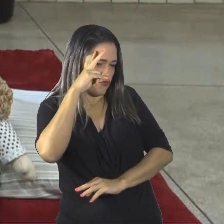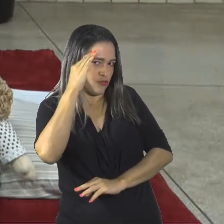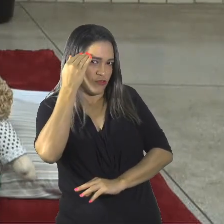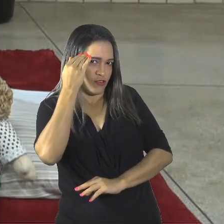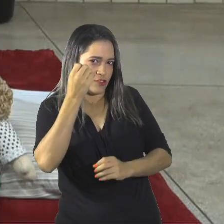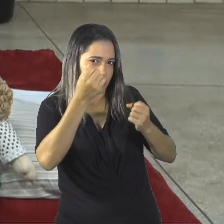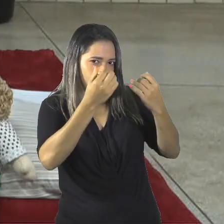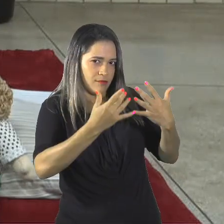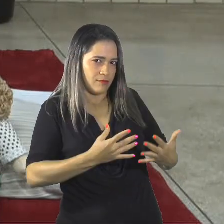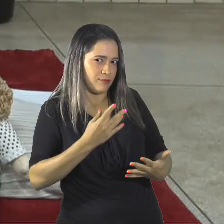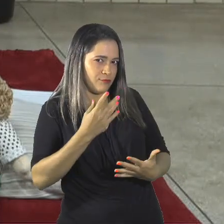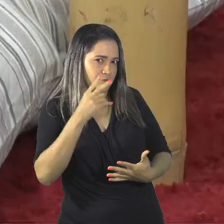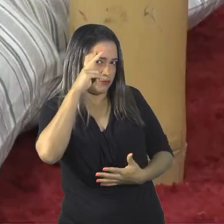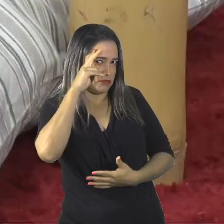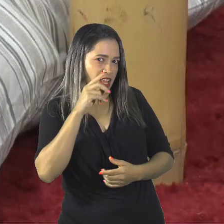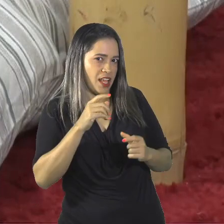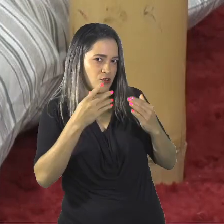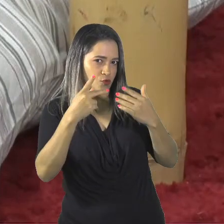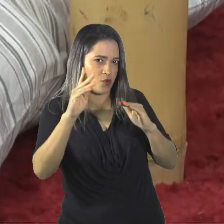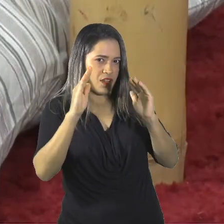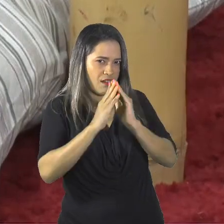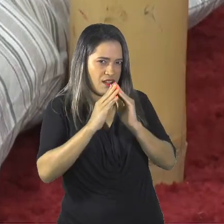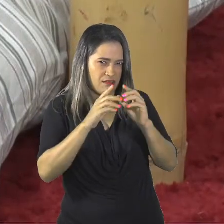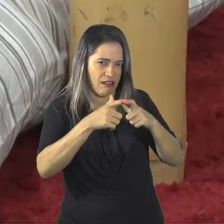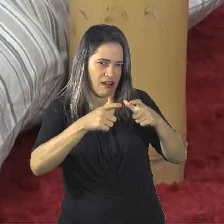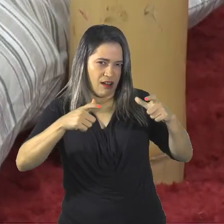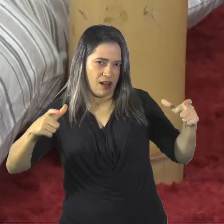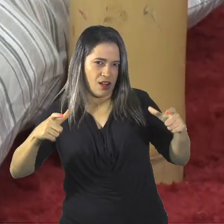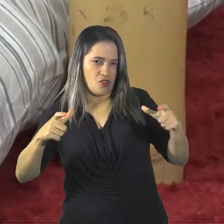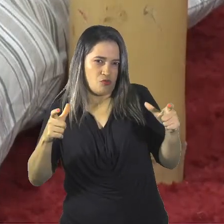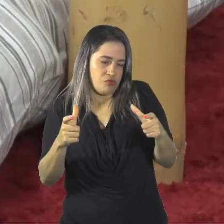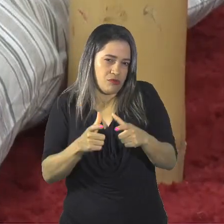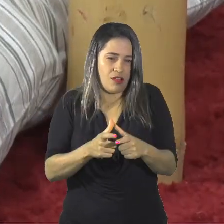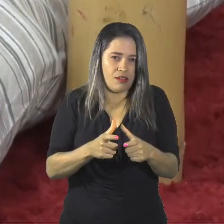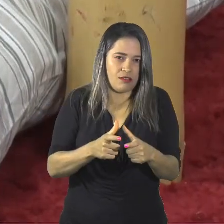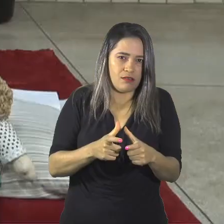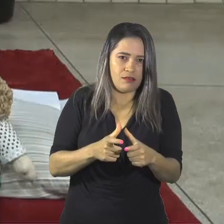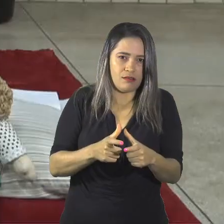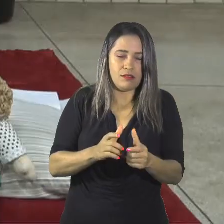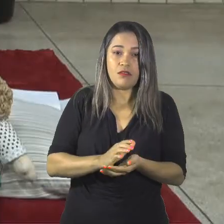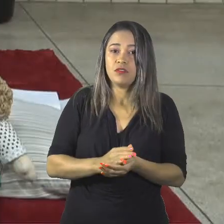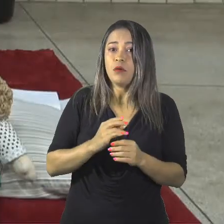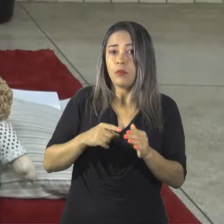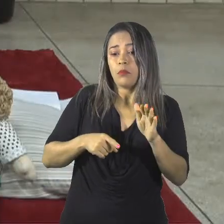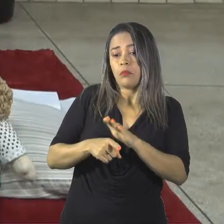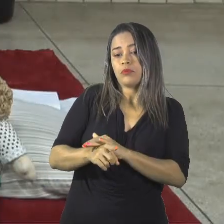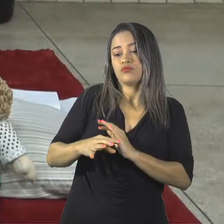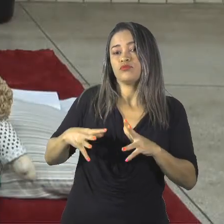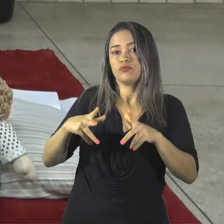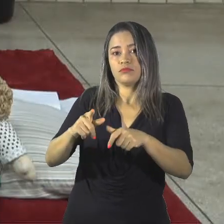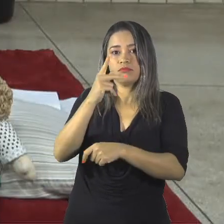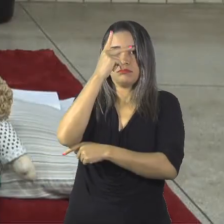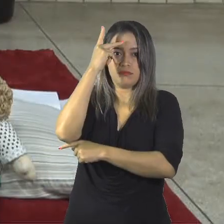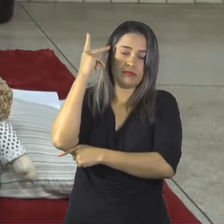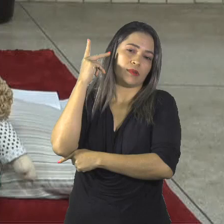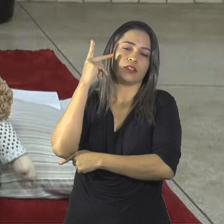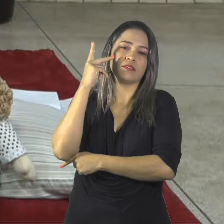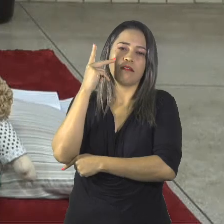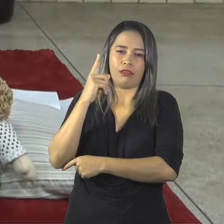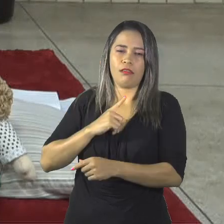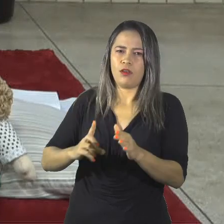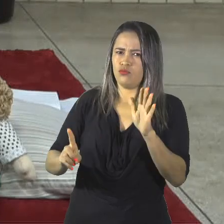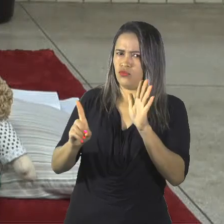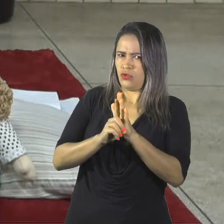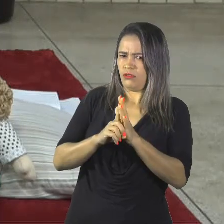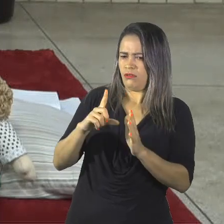você mora, ela é grande, ela é pequena? Você também pode perguntar para a sua criança se todas as pessoas ela têm o direito de ter